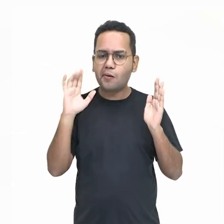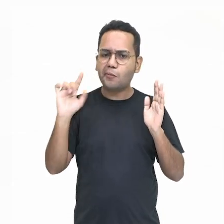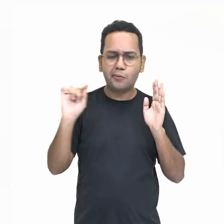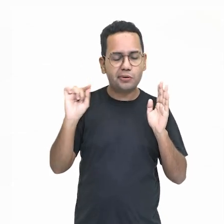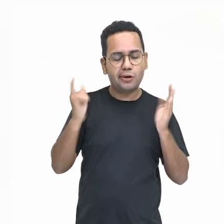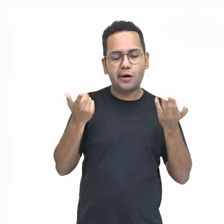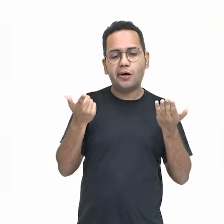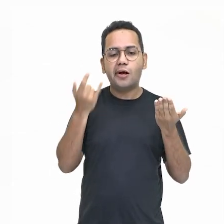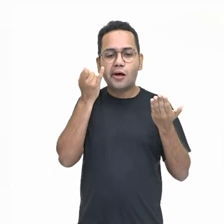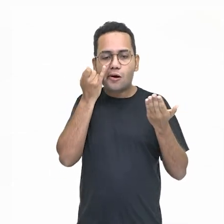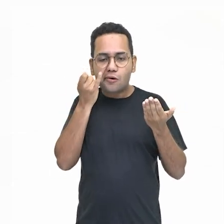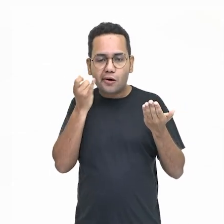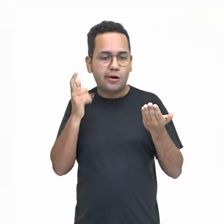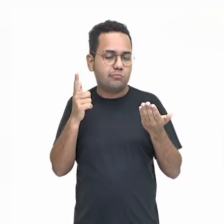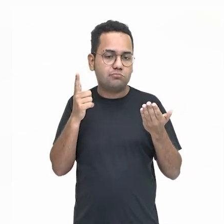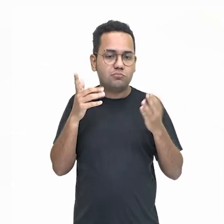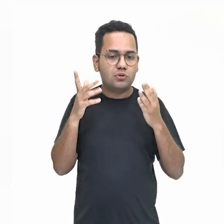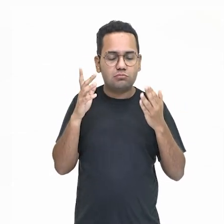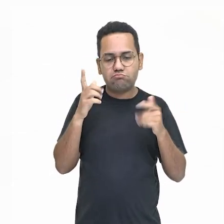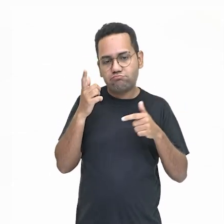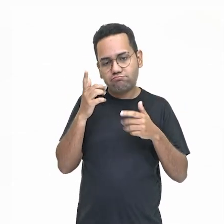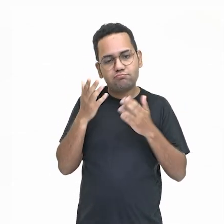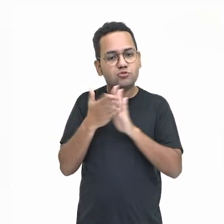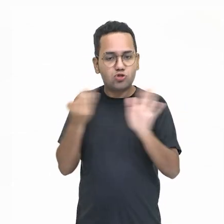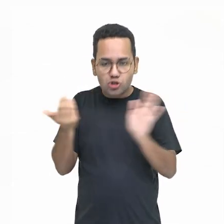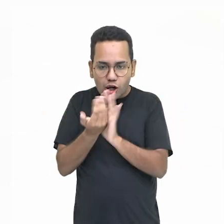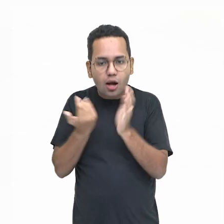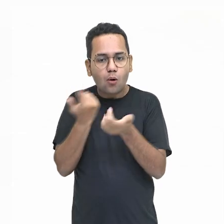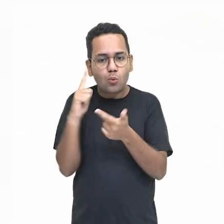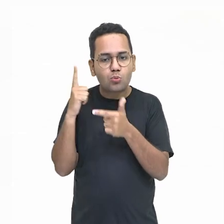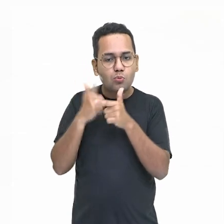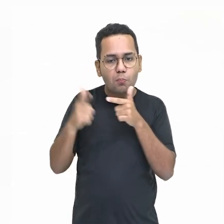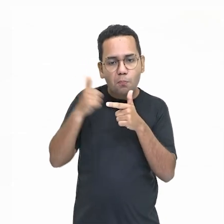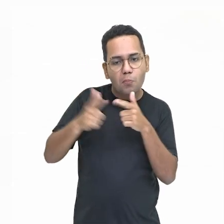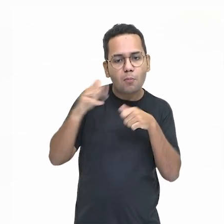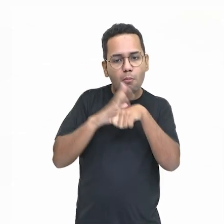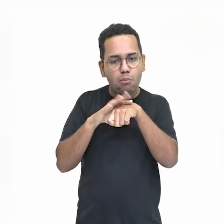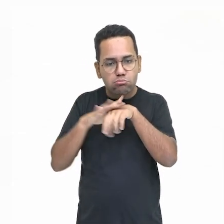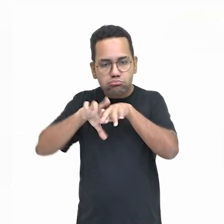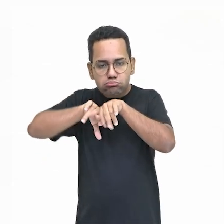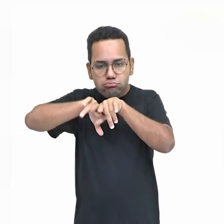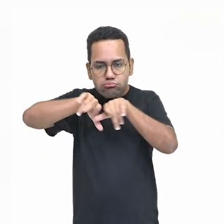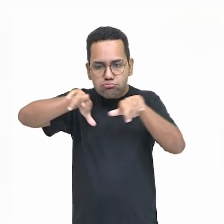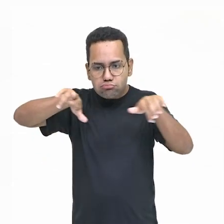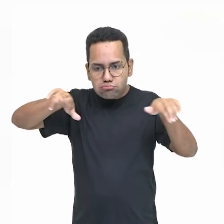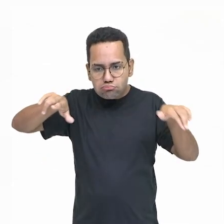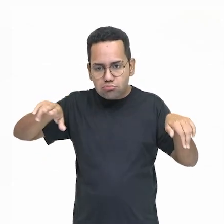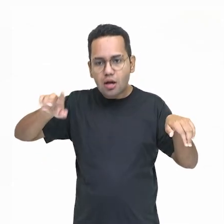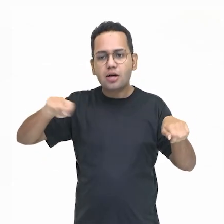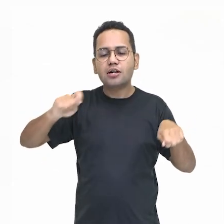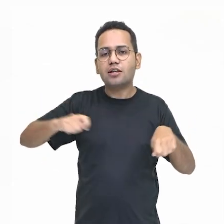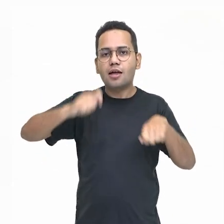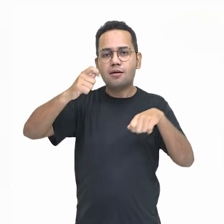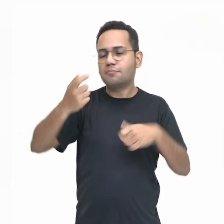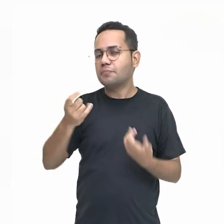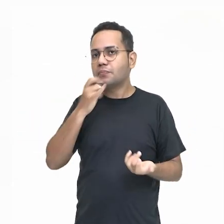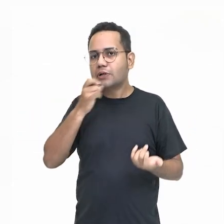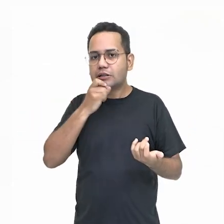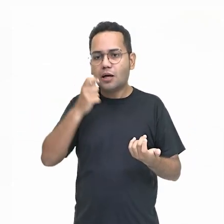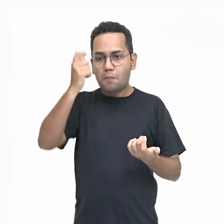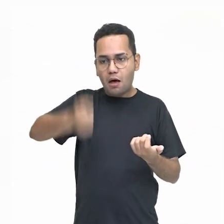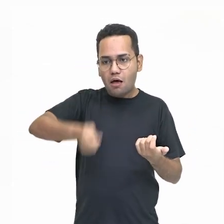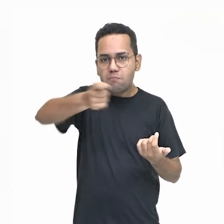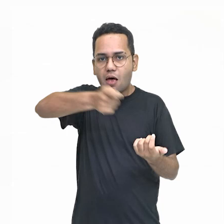mal-olhado, quebranto, erisipela e outras doenças suscetíveis de benzeção. O benzedor